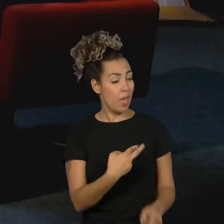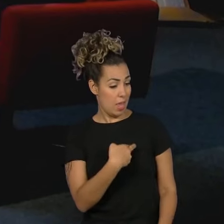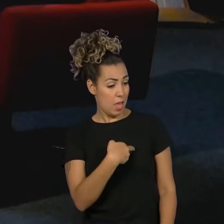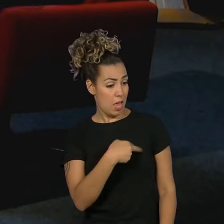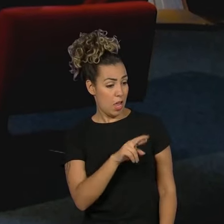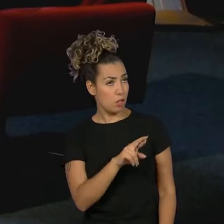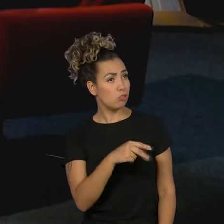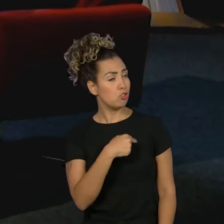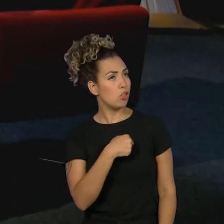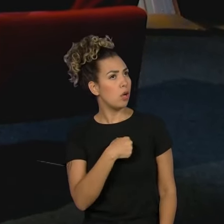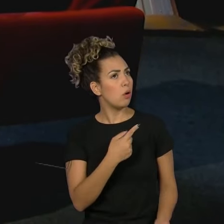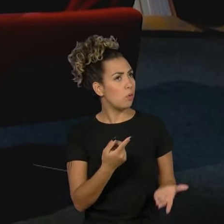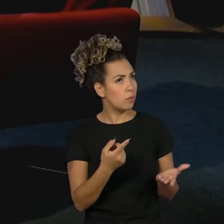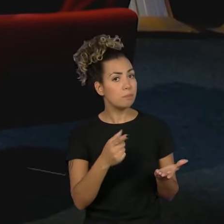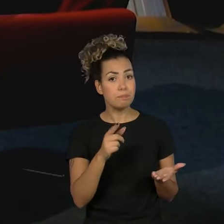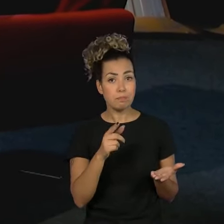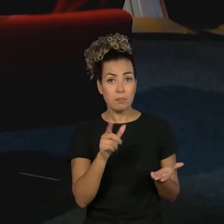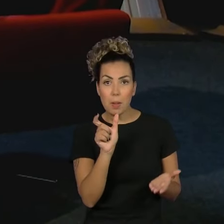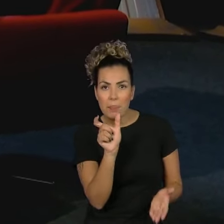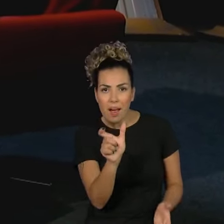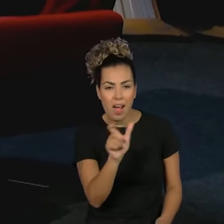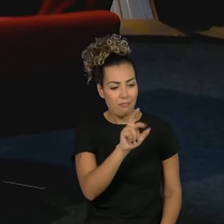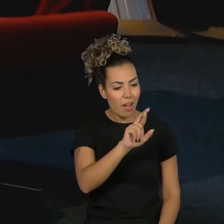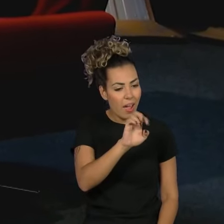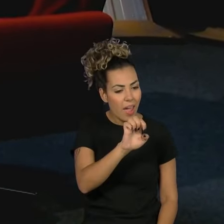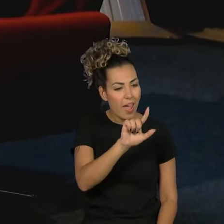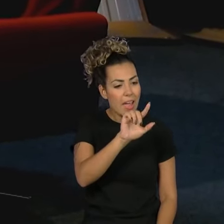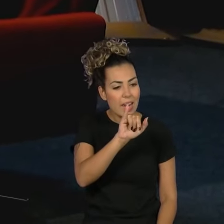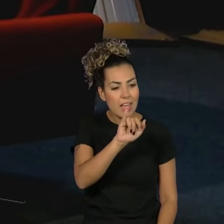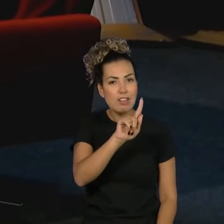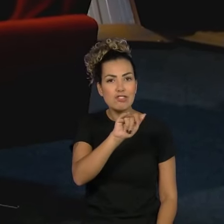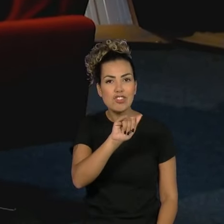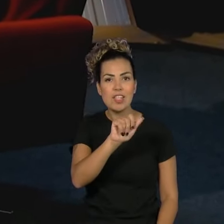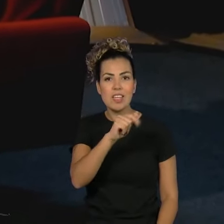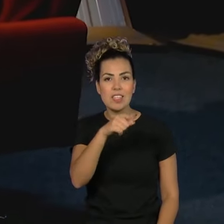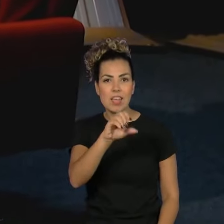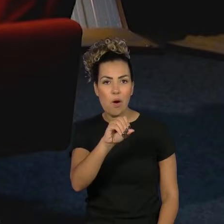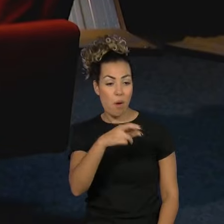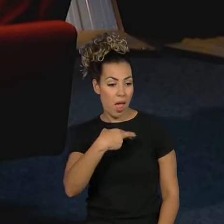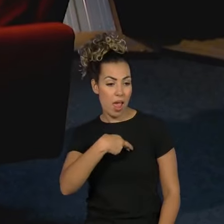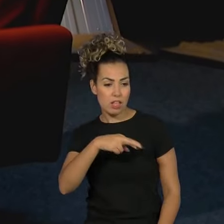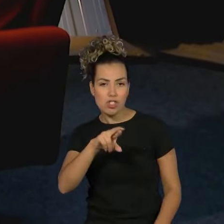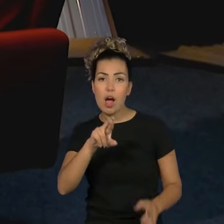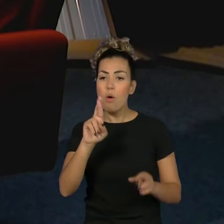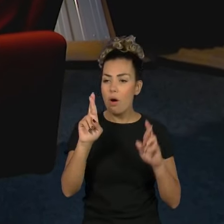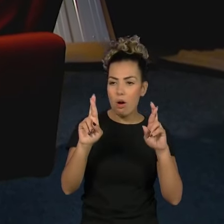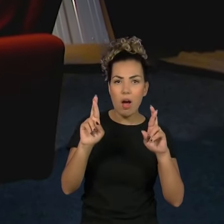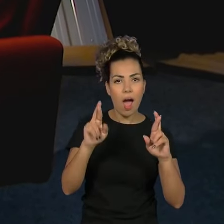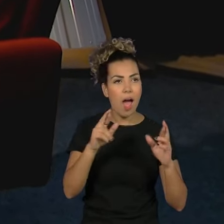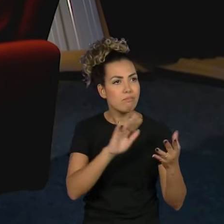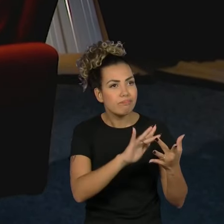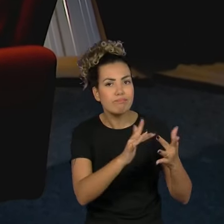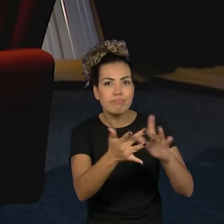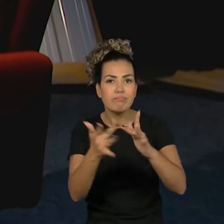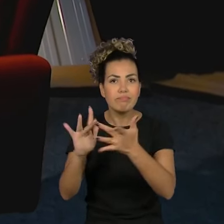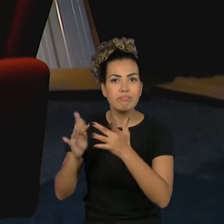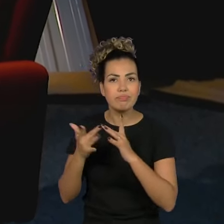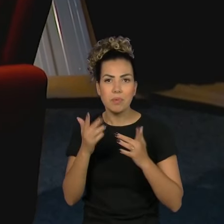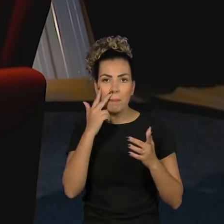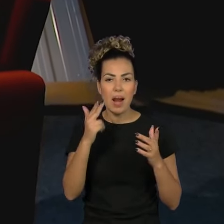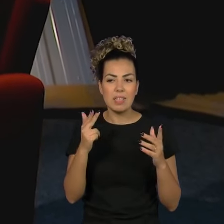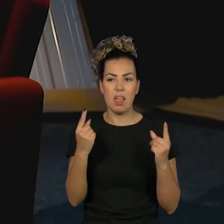forma pela própria palavra religião de você se religar a alguma origem algum conhecimento e tal agora